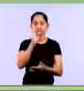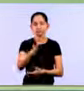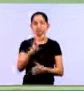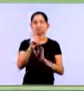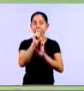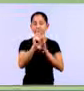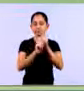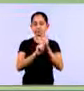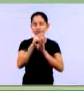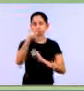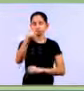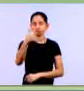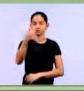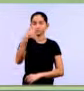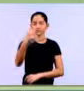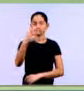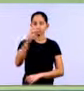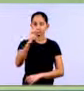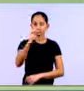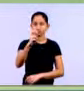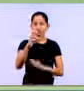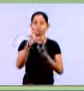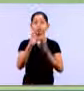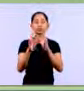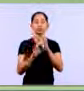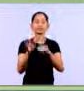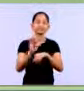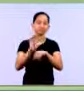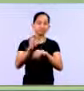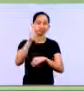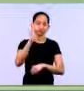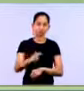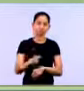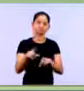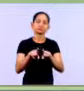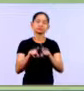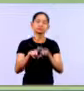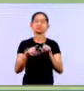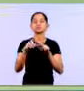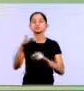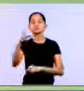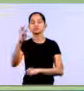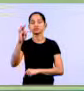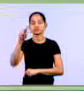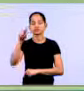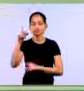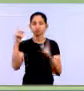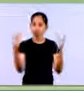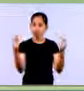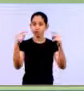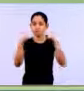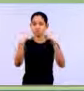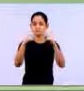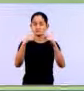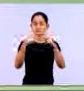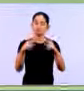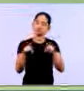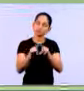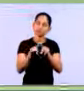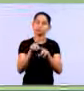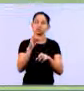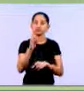artigo 145, inciso 1 da Constituição Federal, e artigo 16 do CTN, as taxas, previstas